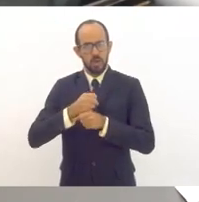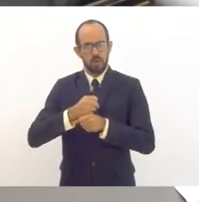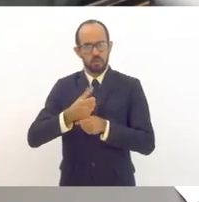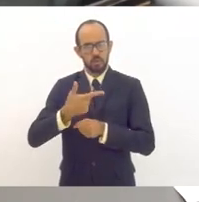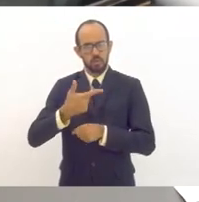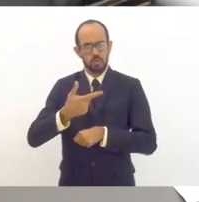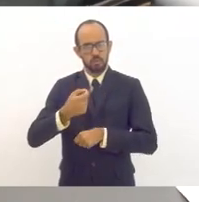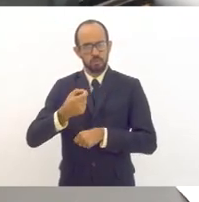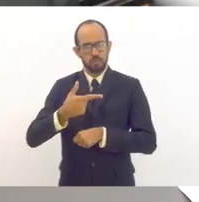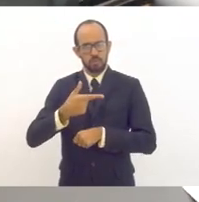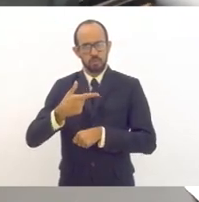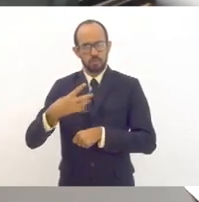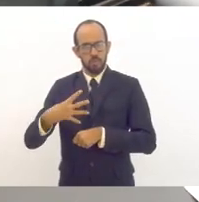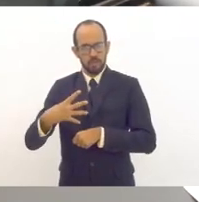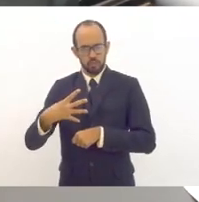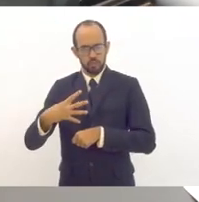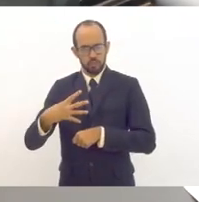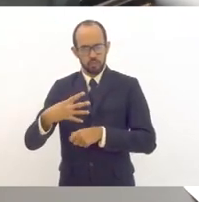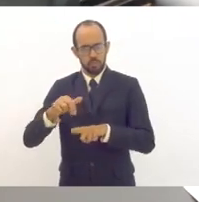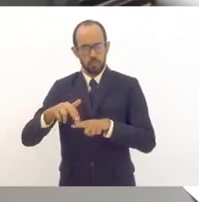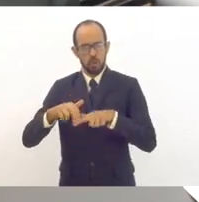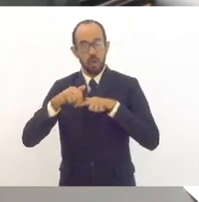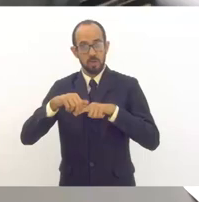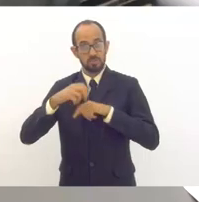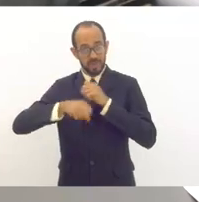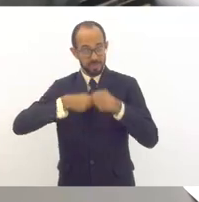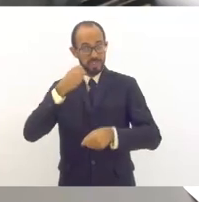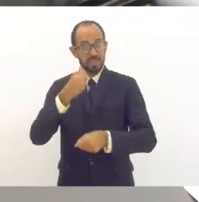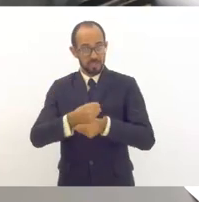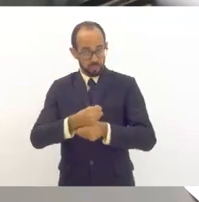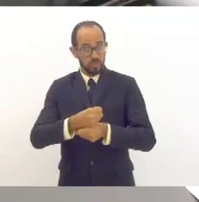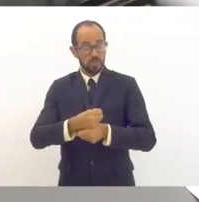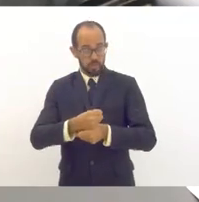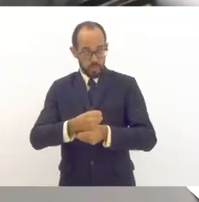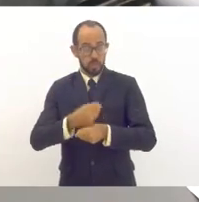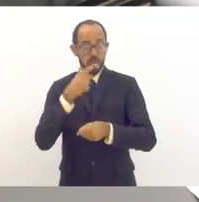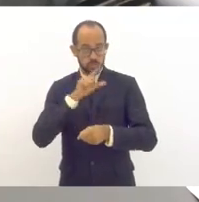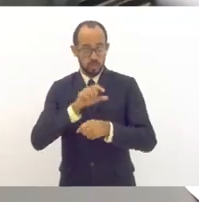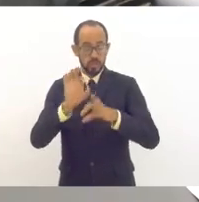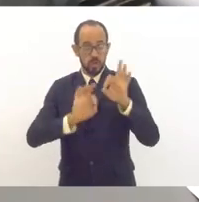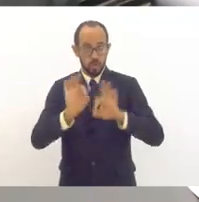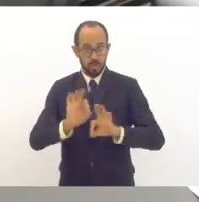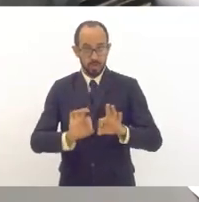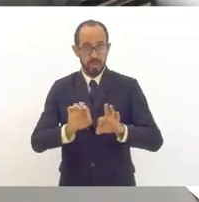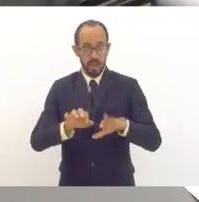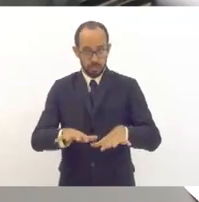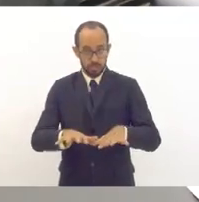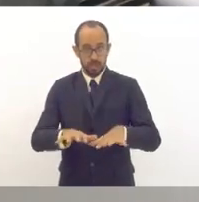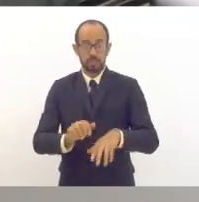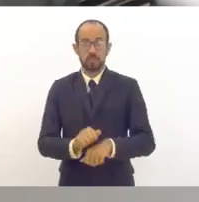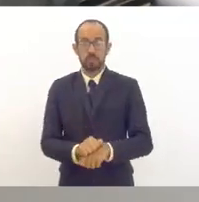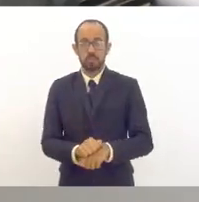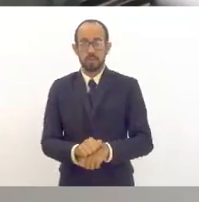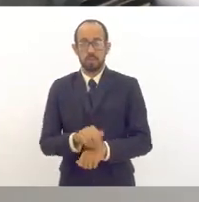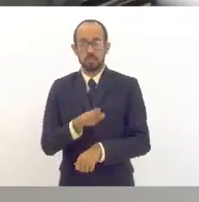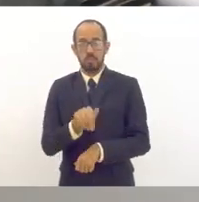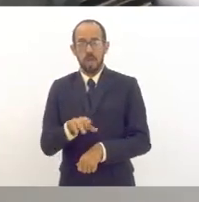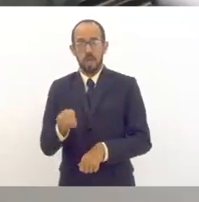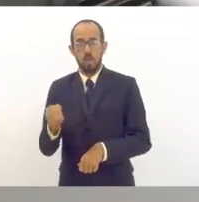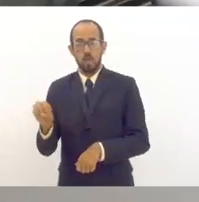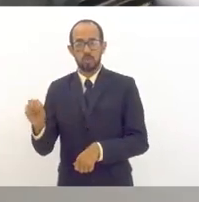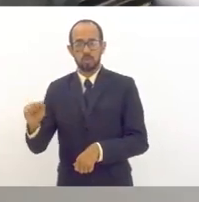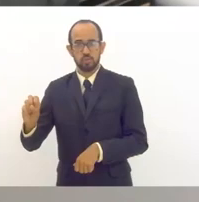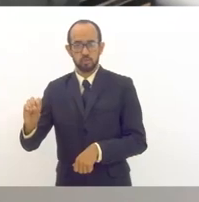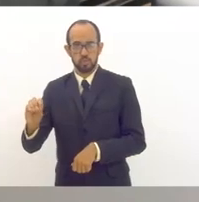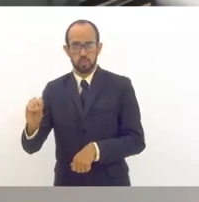da LDO de 23 se apropriar Então hoje do Barroso tem uma